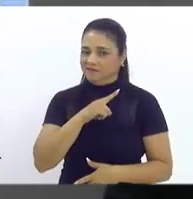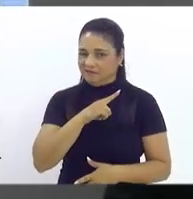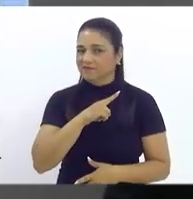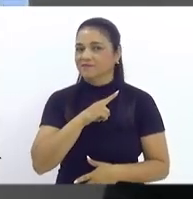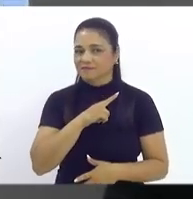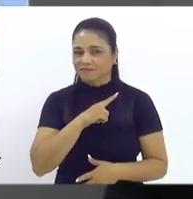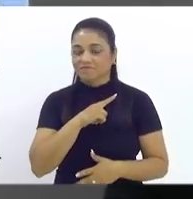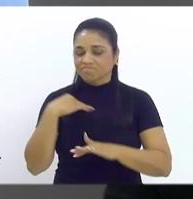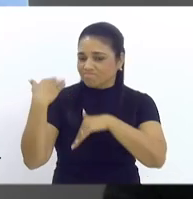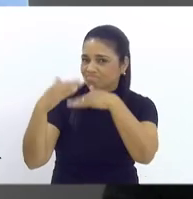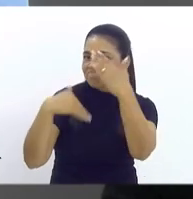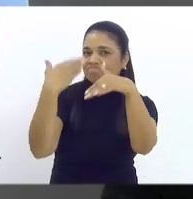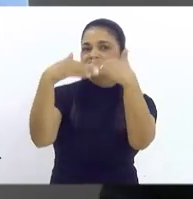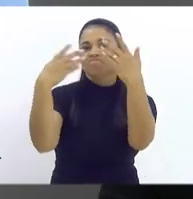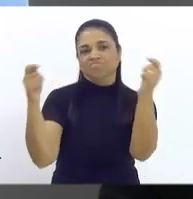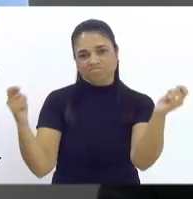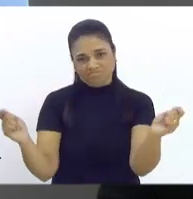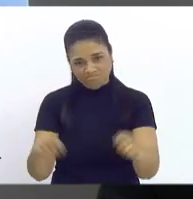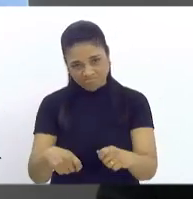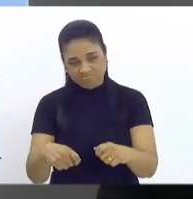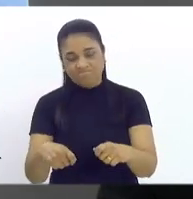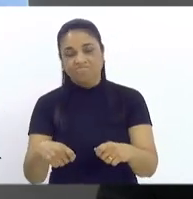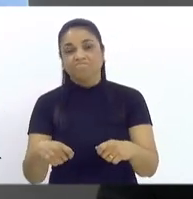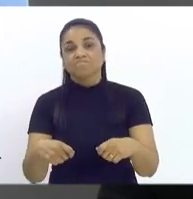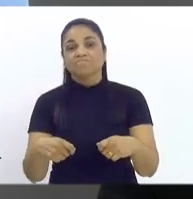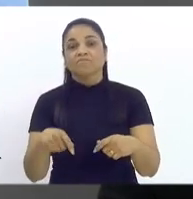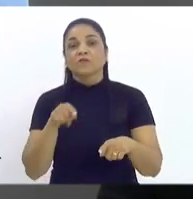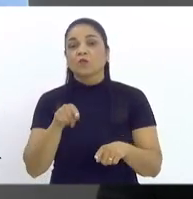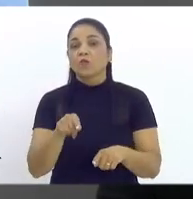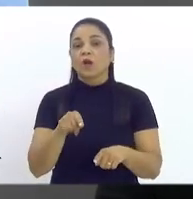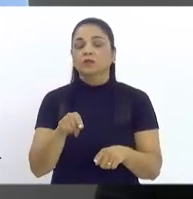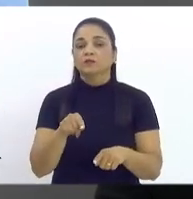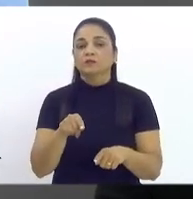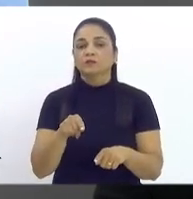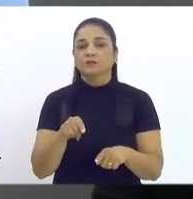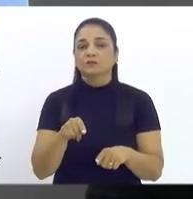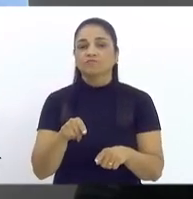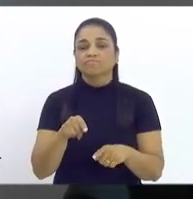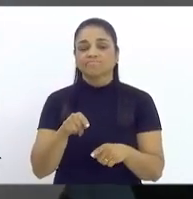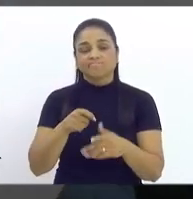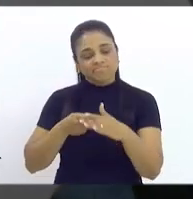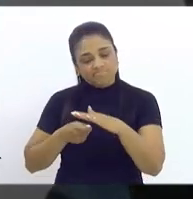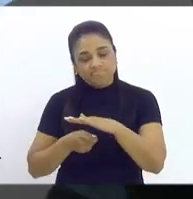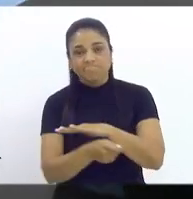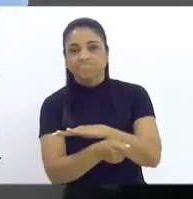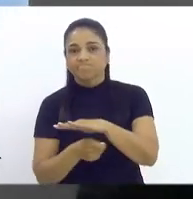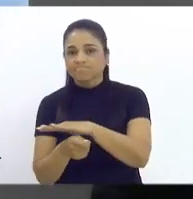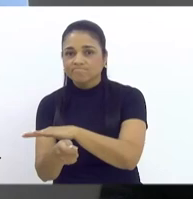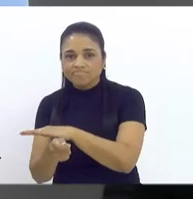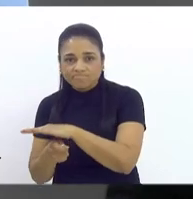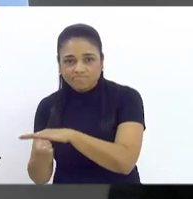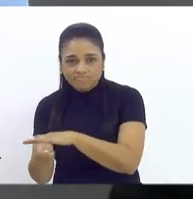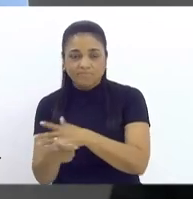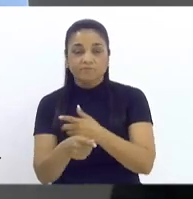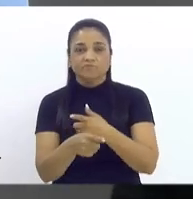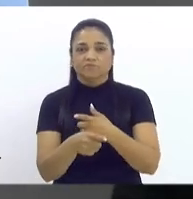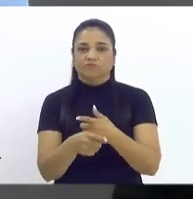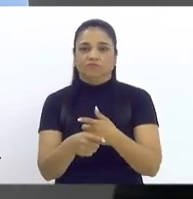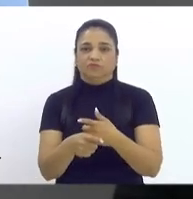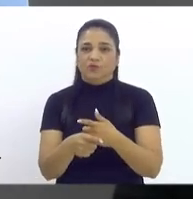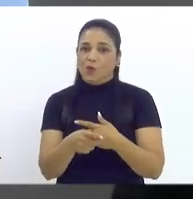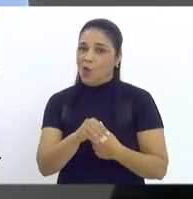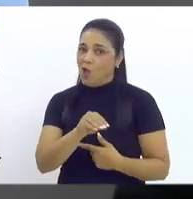de evoluções que podem ocorrer. Um desse ponto, desses investimentos aí que a gente não pode deixar passar, eu acho